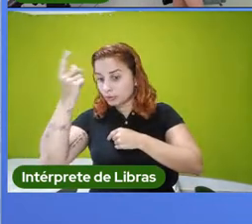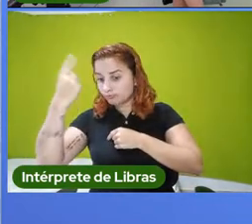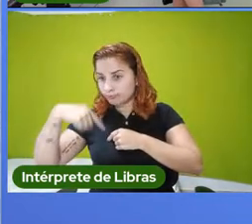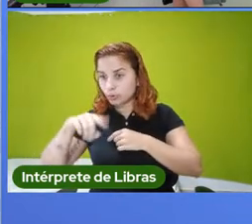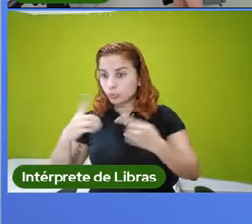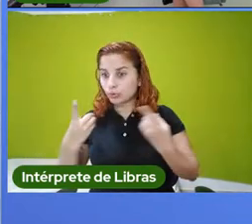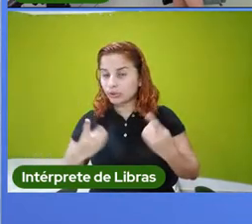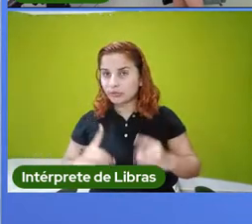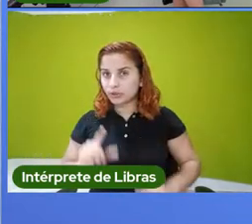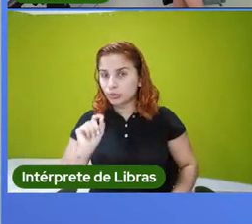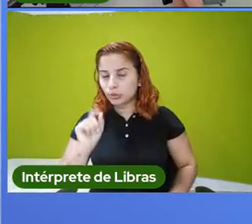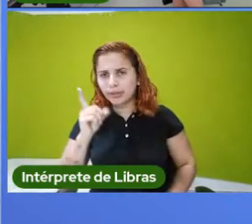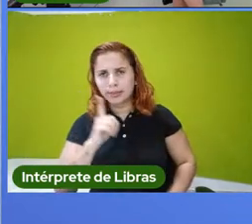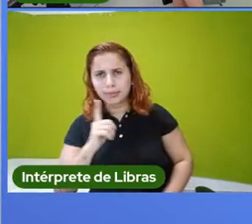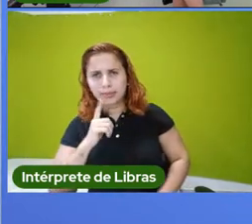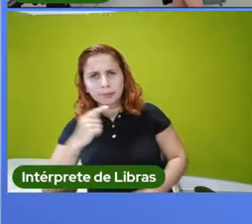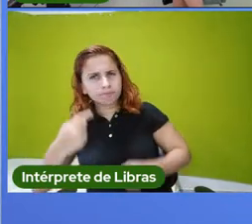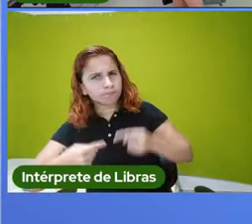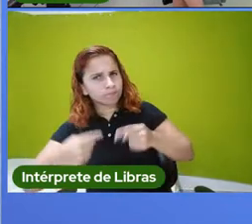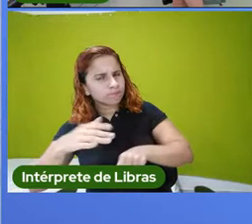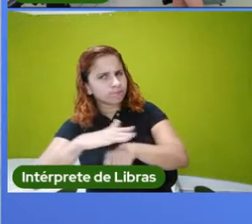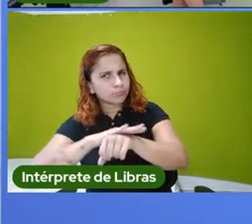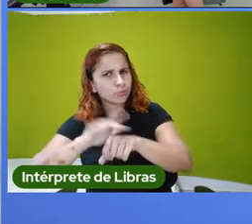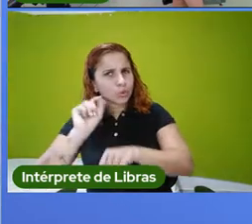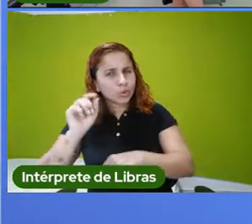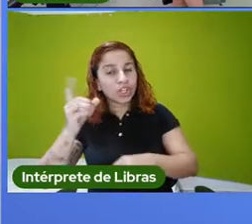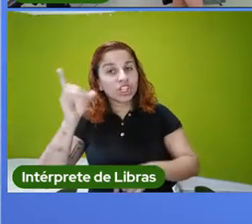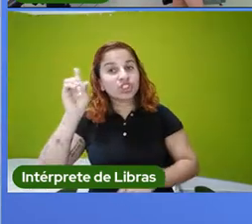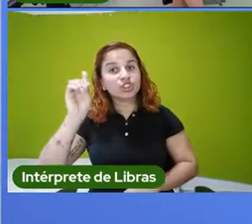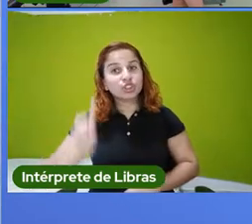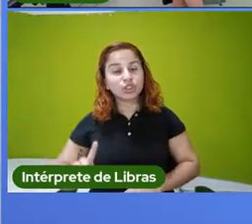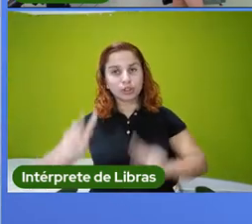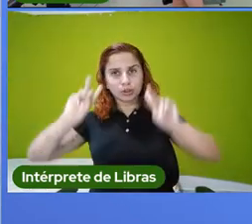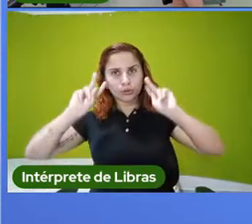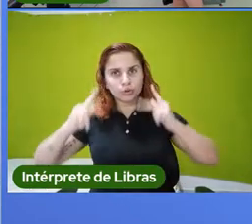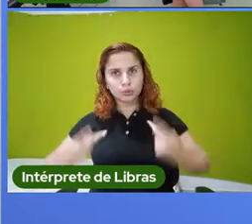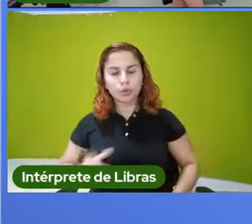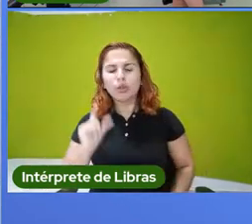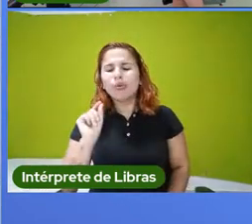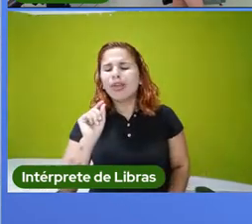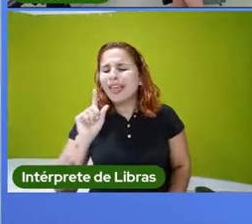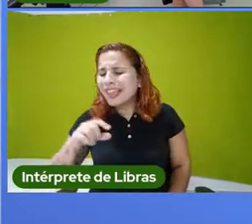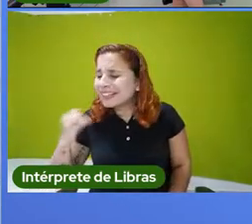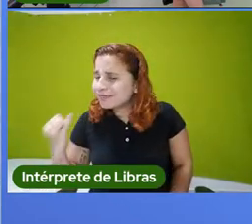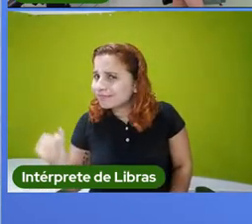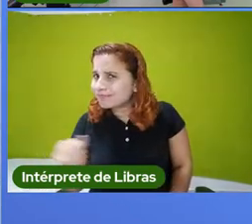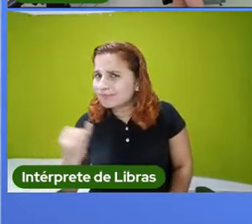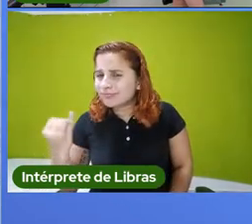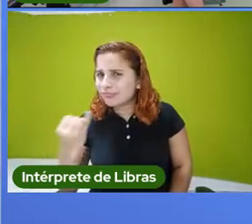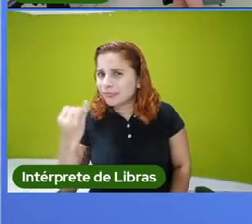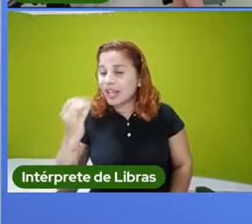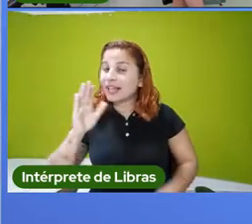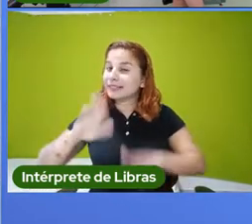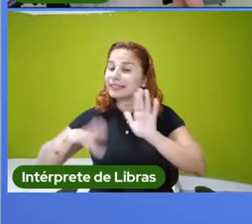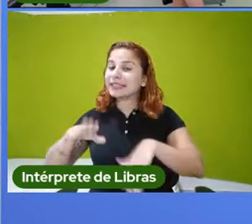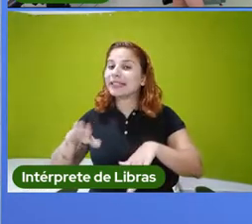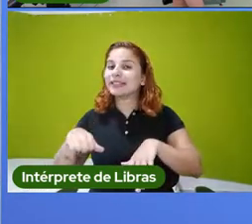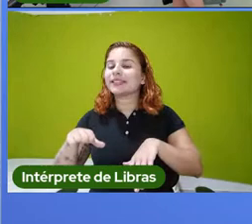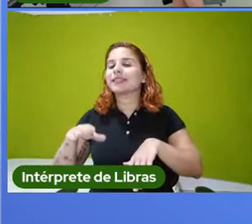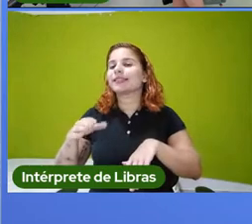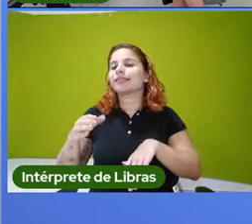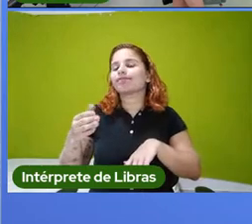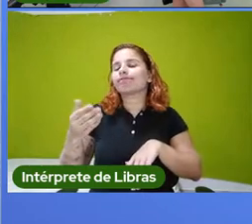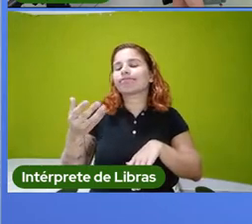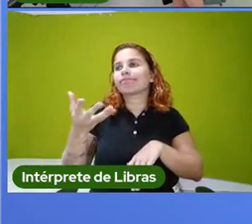debate internacional dos direitos humanos, que é um princípio muito importante, que às vezes acaba passando batido quando a gente fala,